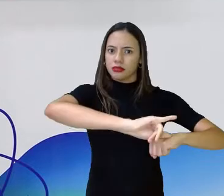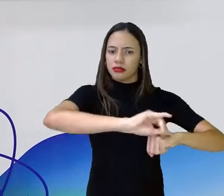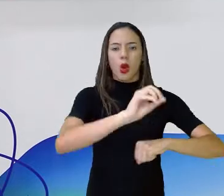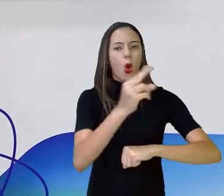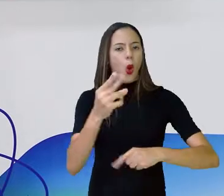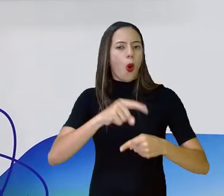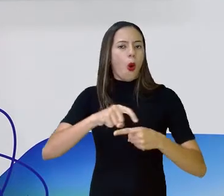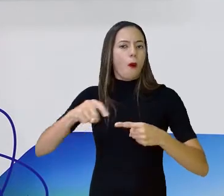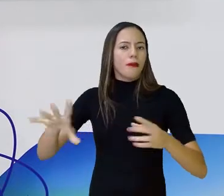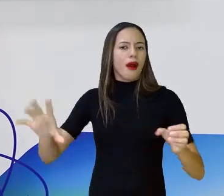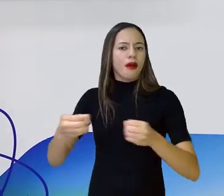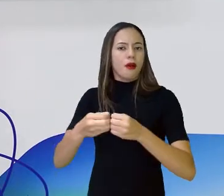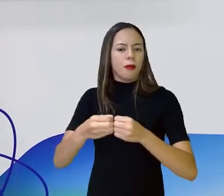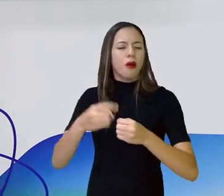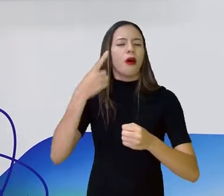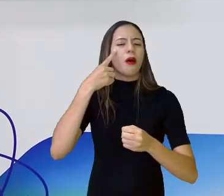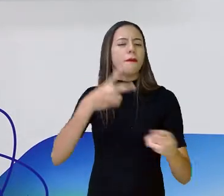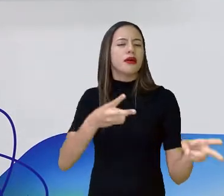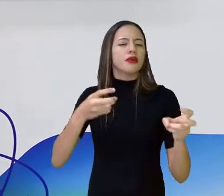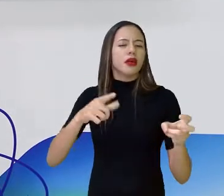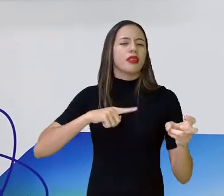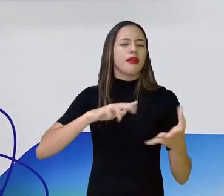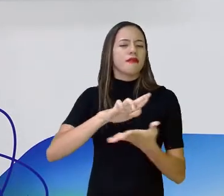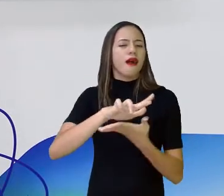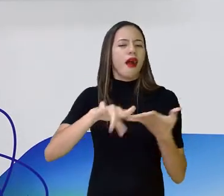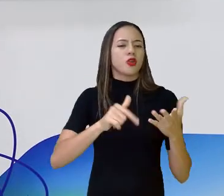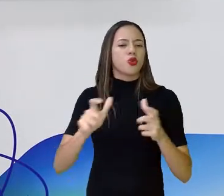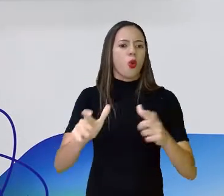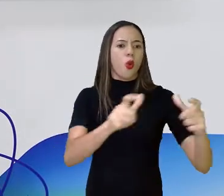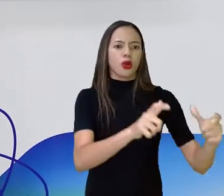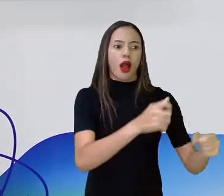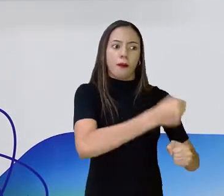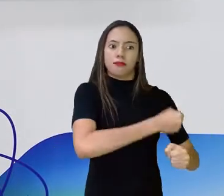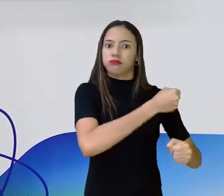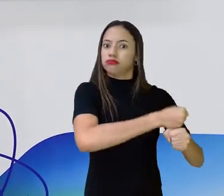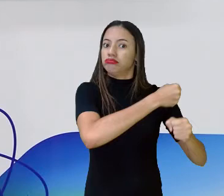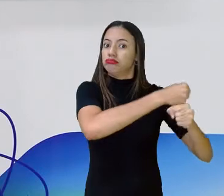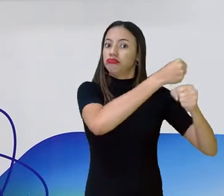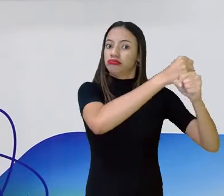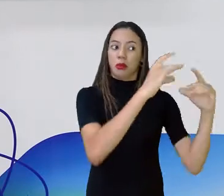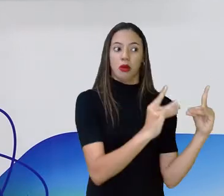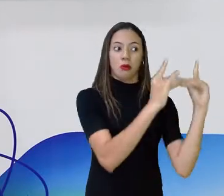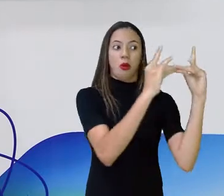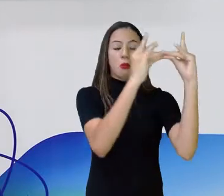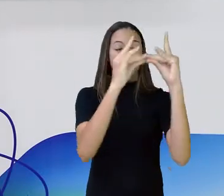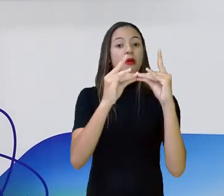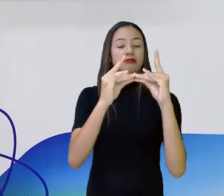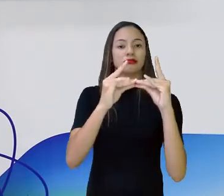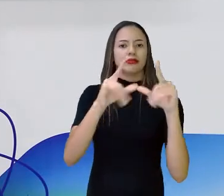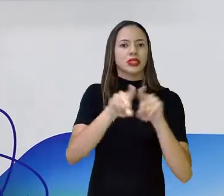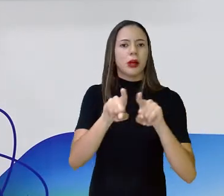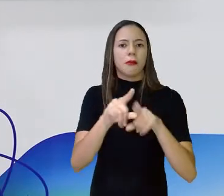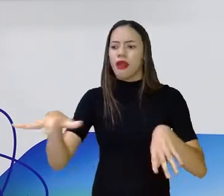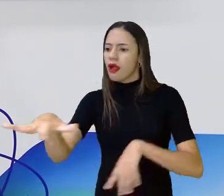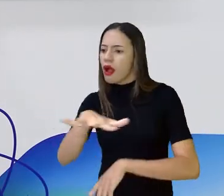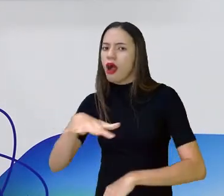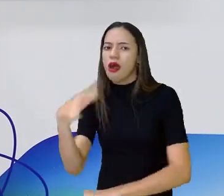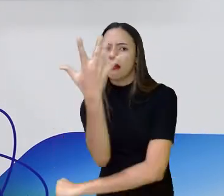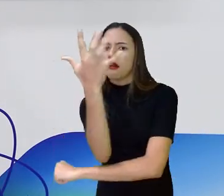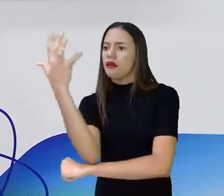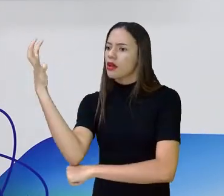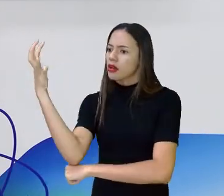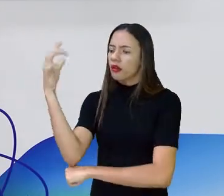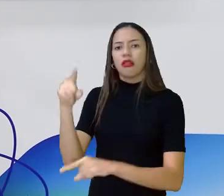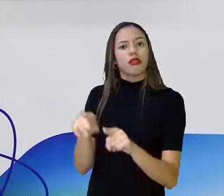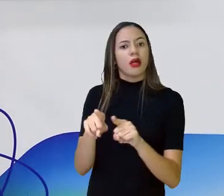vai perceber que existem muitas áreas construídas, existem áreas verdes e também existem áreas